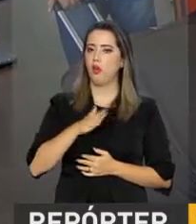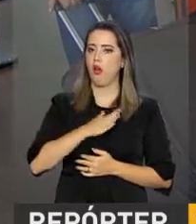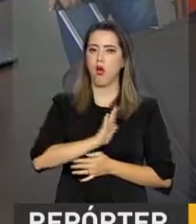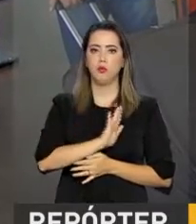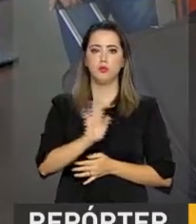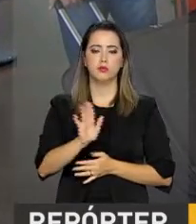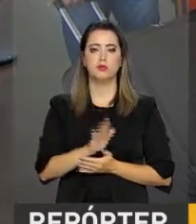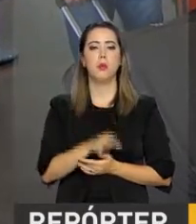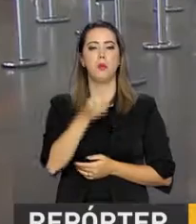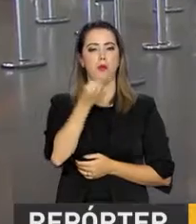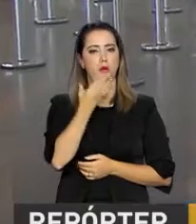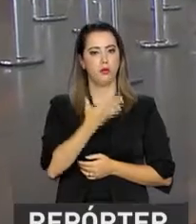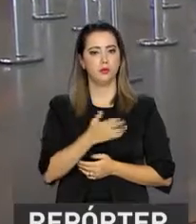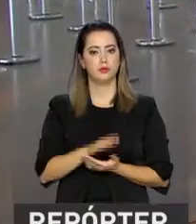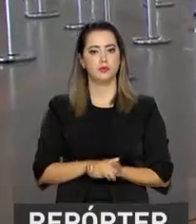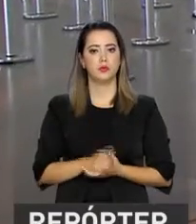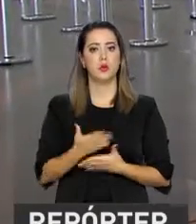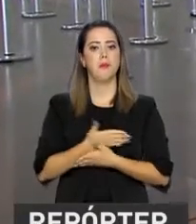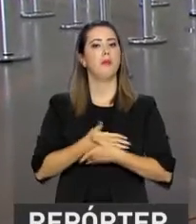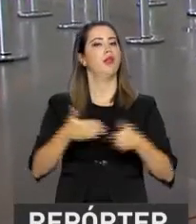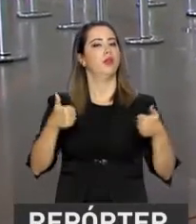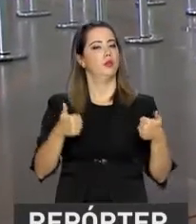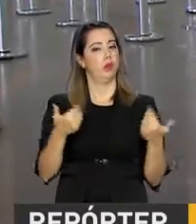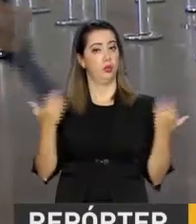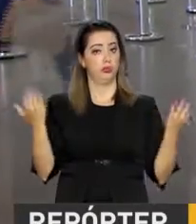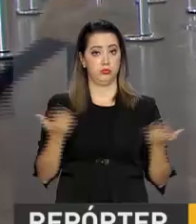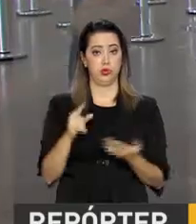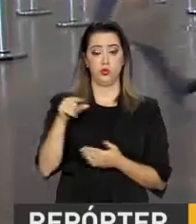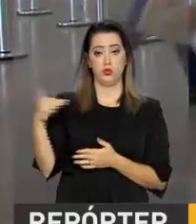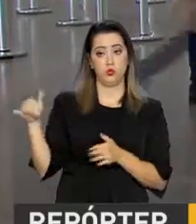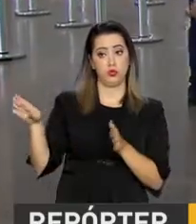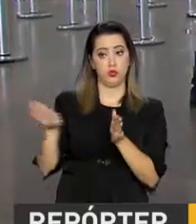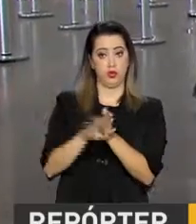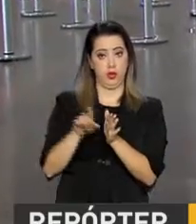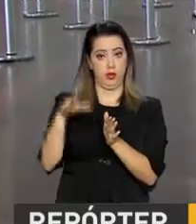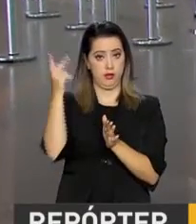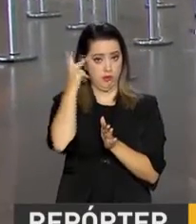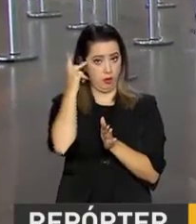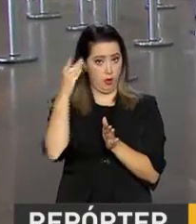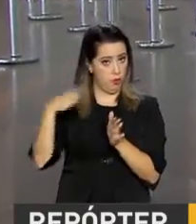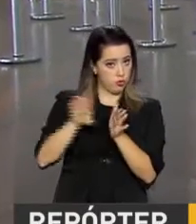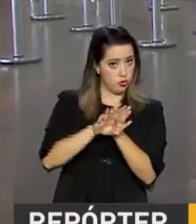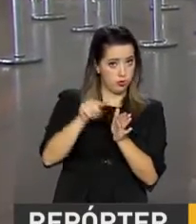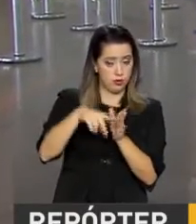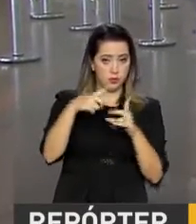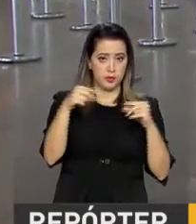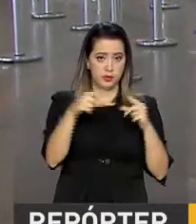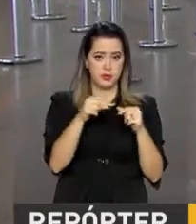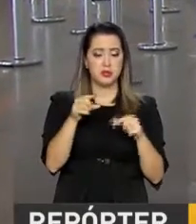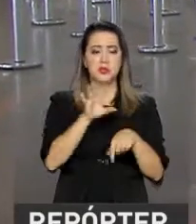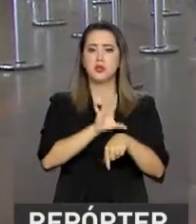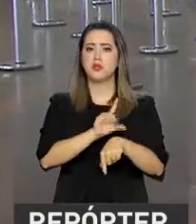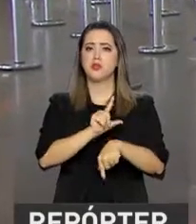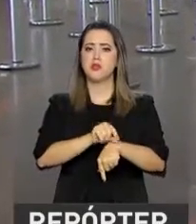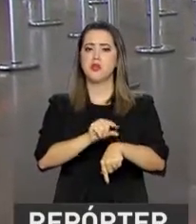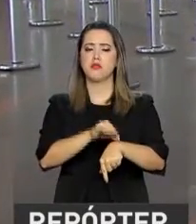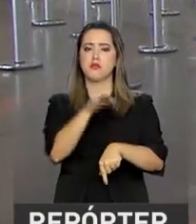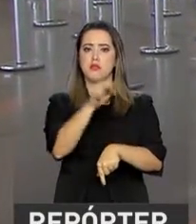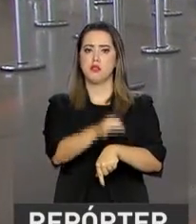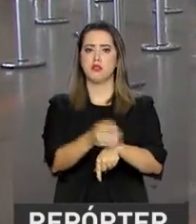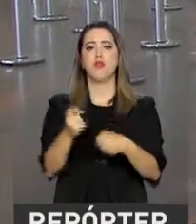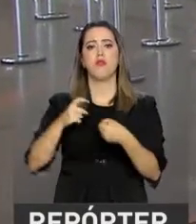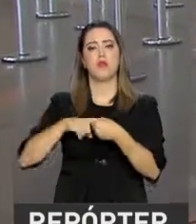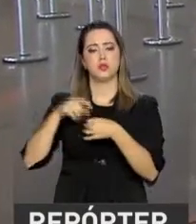muito bom melhor támbém hoje eu vim de são paulo pra cara e cetim normal nelci eu vim pra cá também